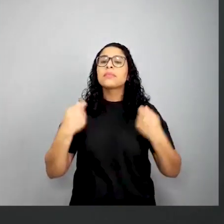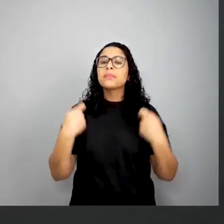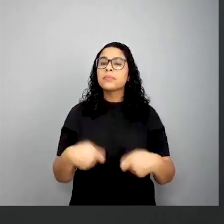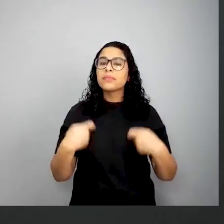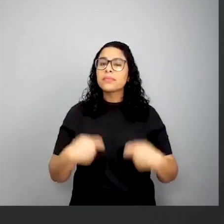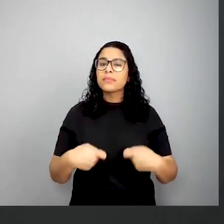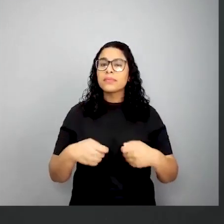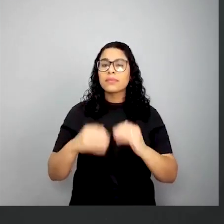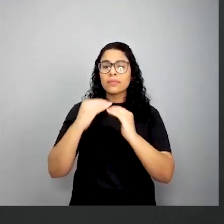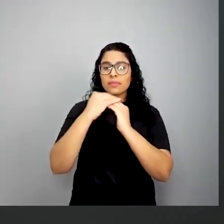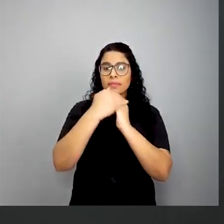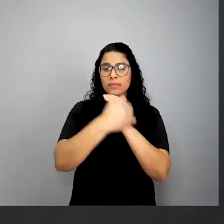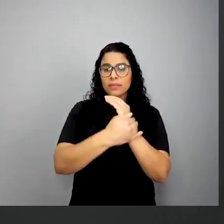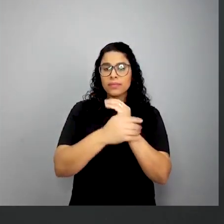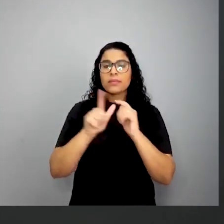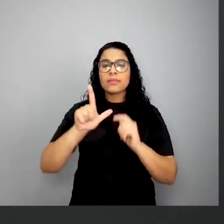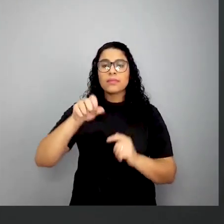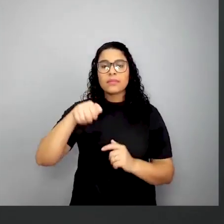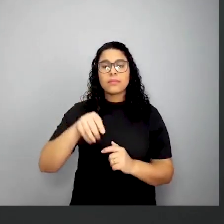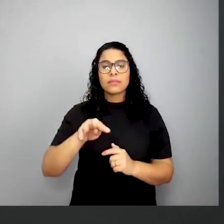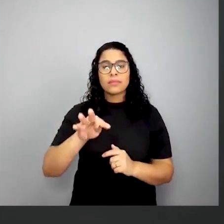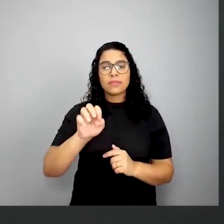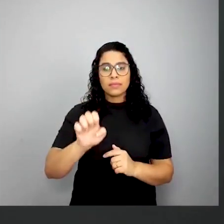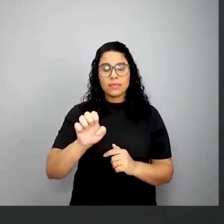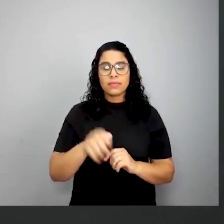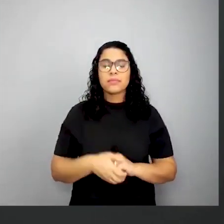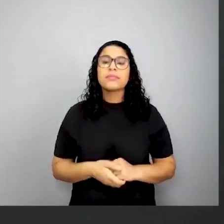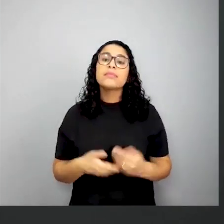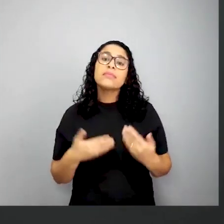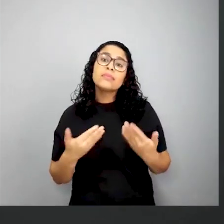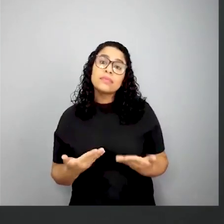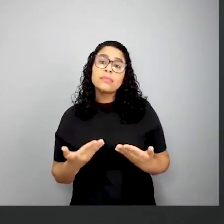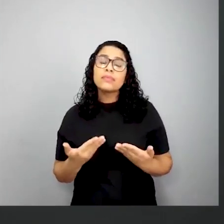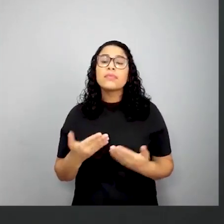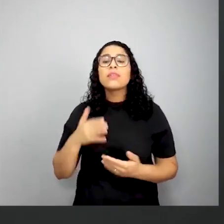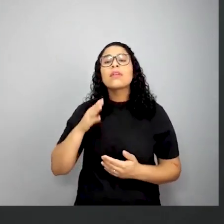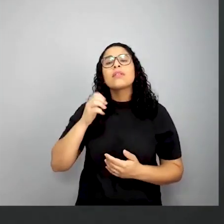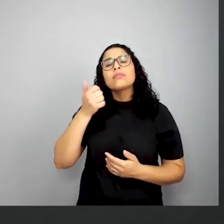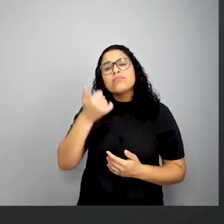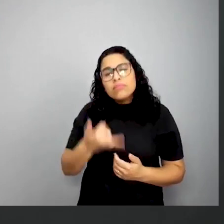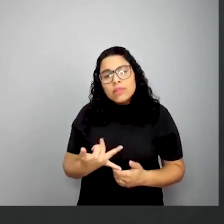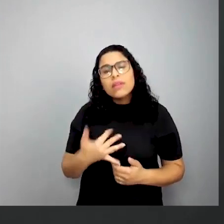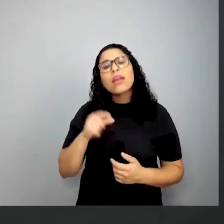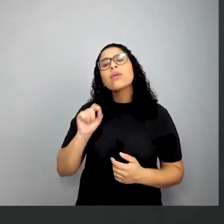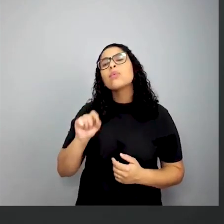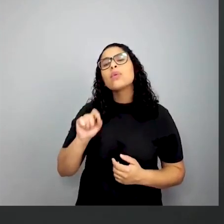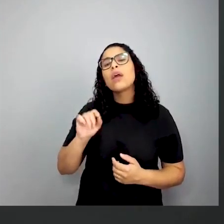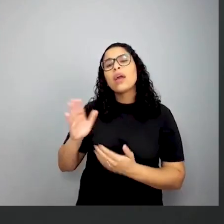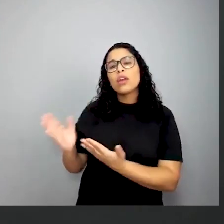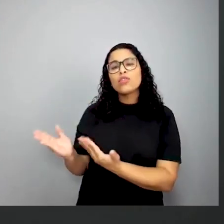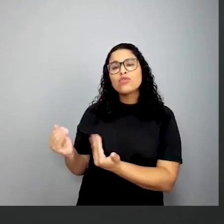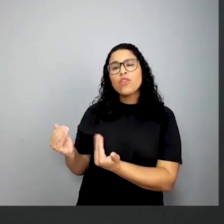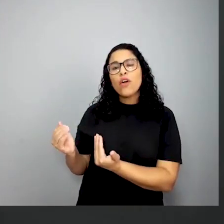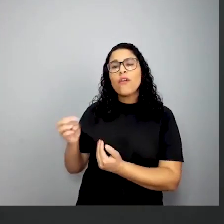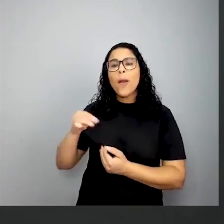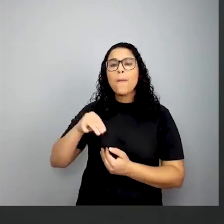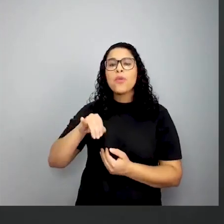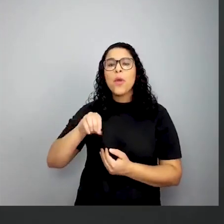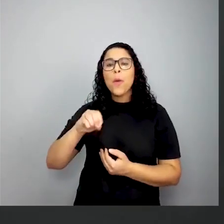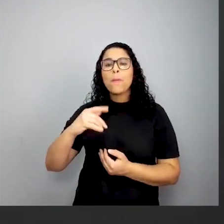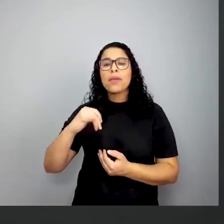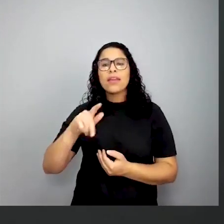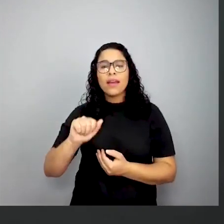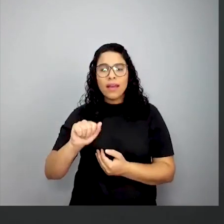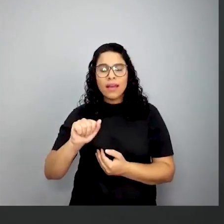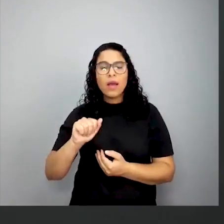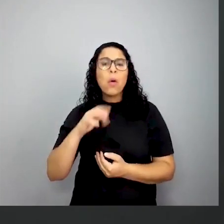convergente. Falei da vida de adolescente que na miopia pode dar ruim, né? Notícia boa. No caso da